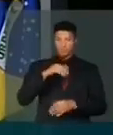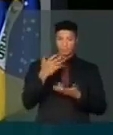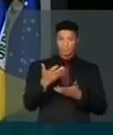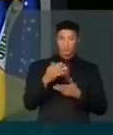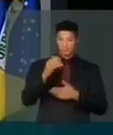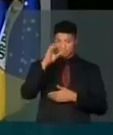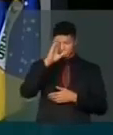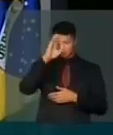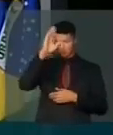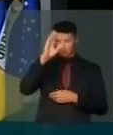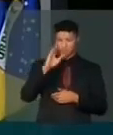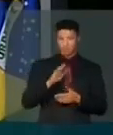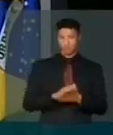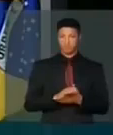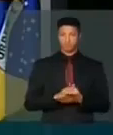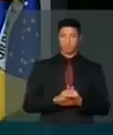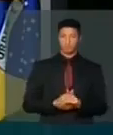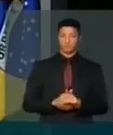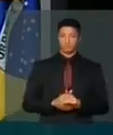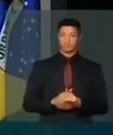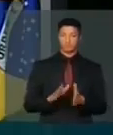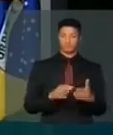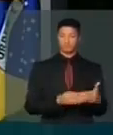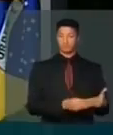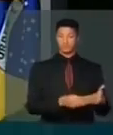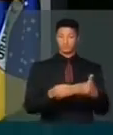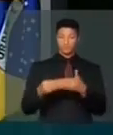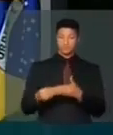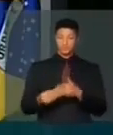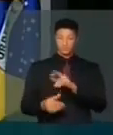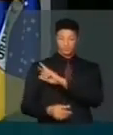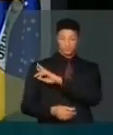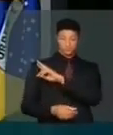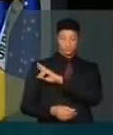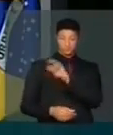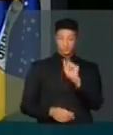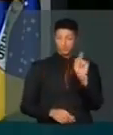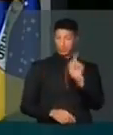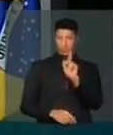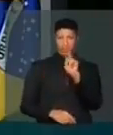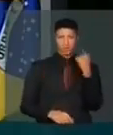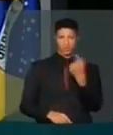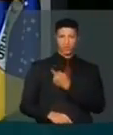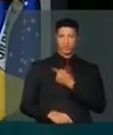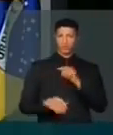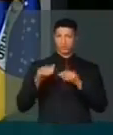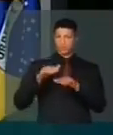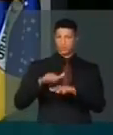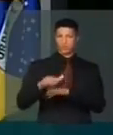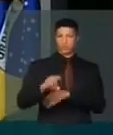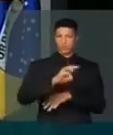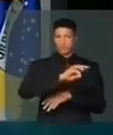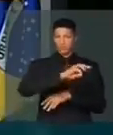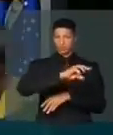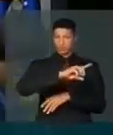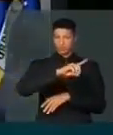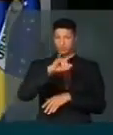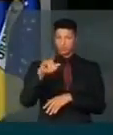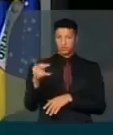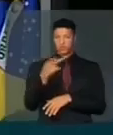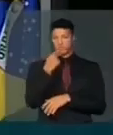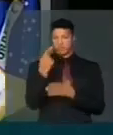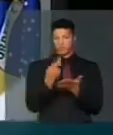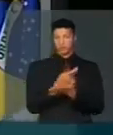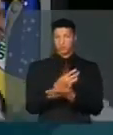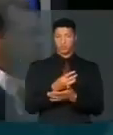querer principalmente, não é, trazer uma responsabilidade que não é nossa. As manifestações do dia 16, elas vão